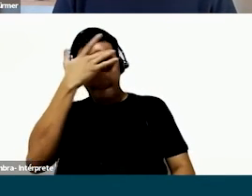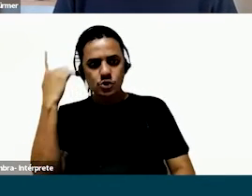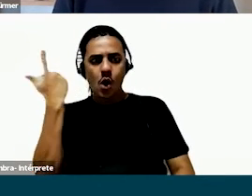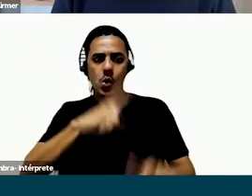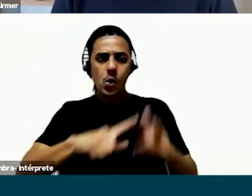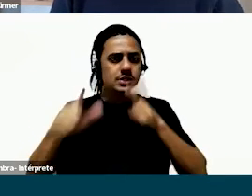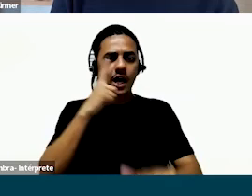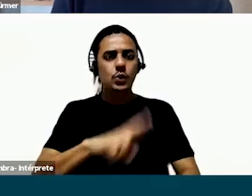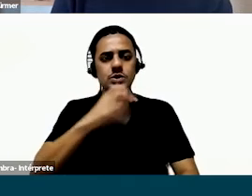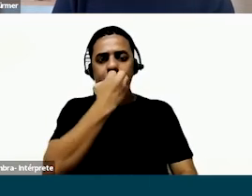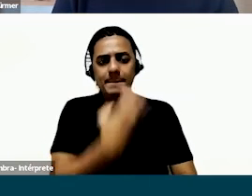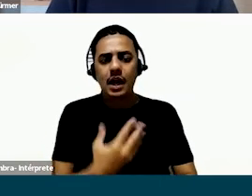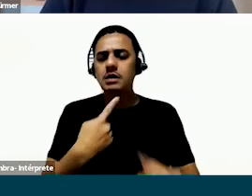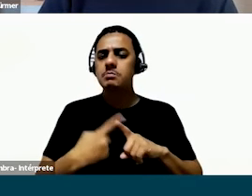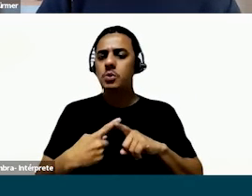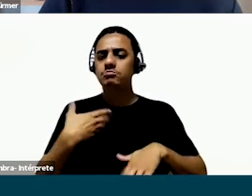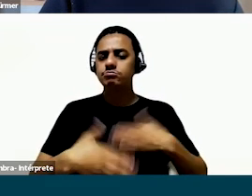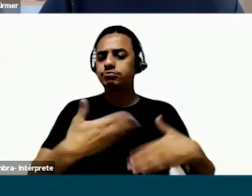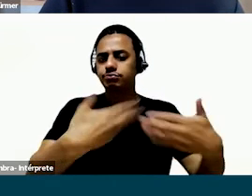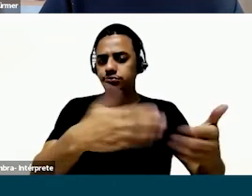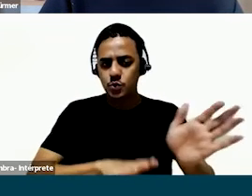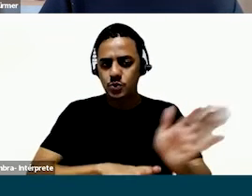que está acontecendo com quem já teve sucesso nessa jornada.